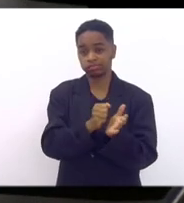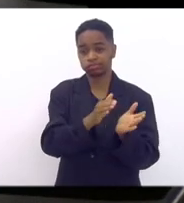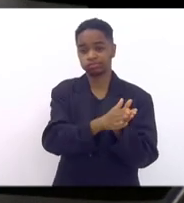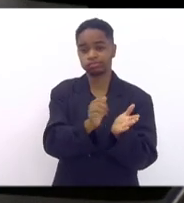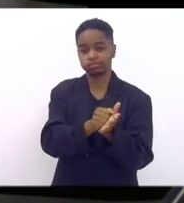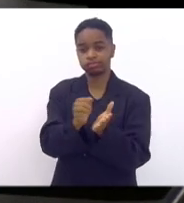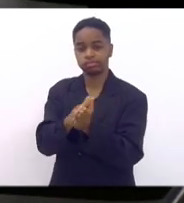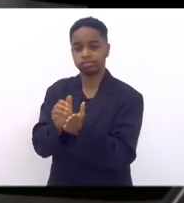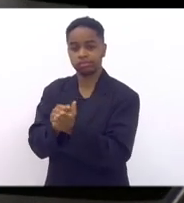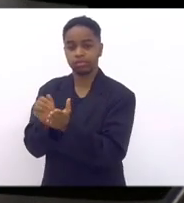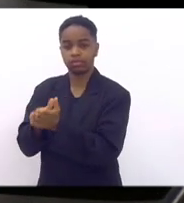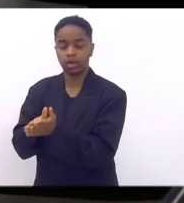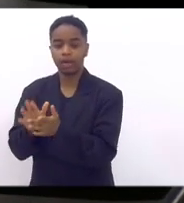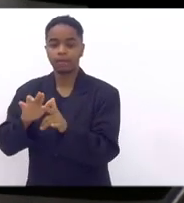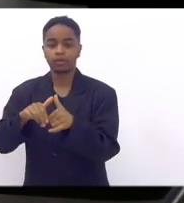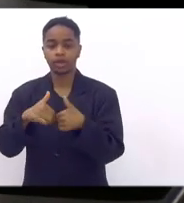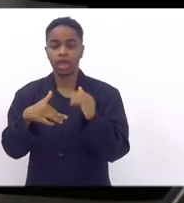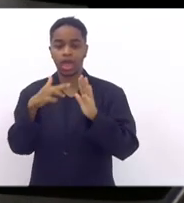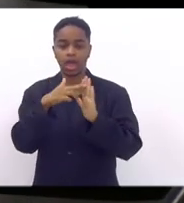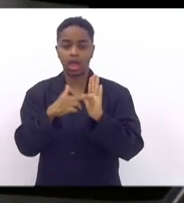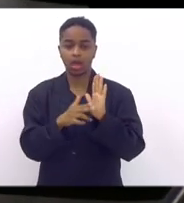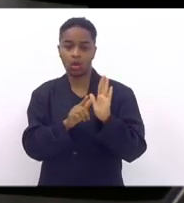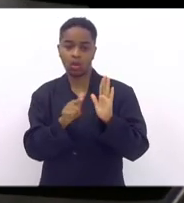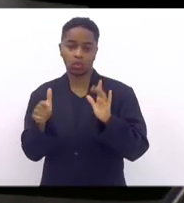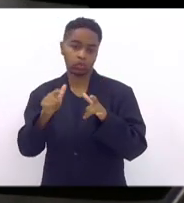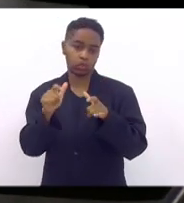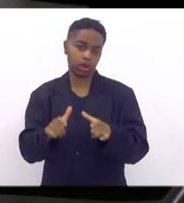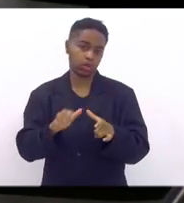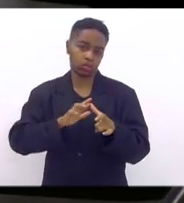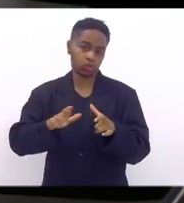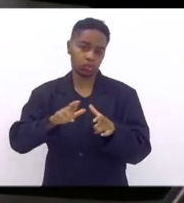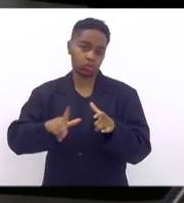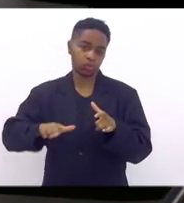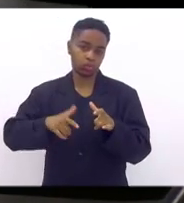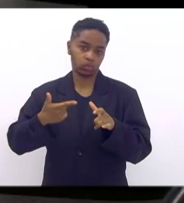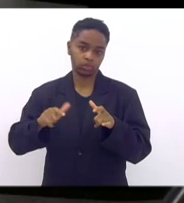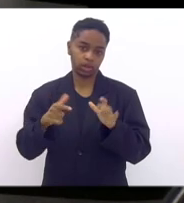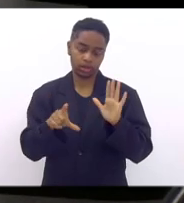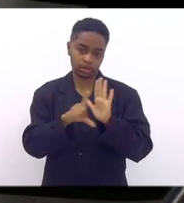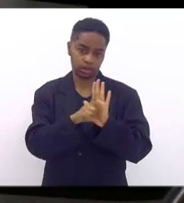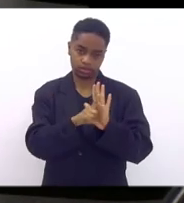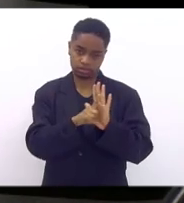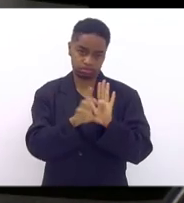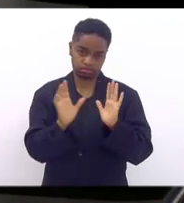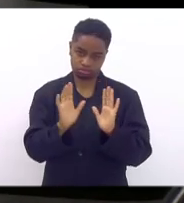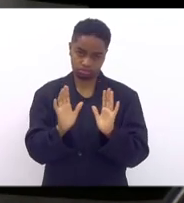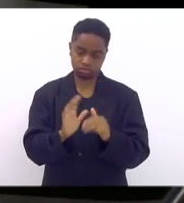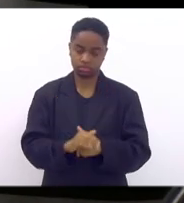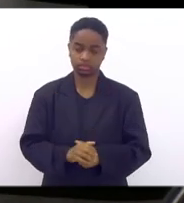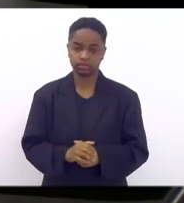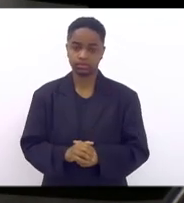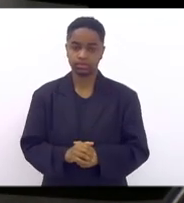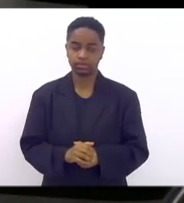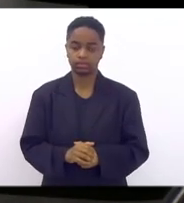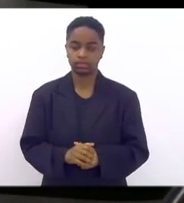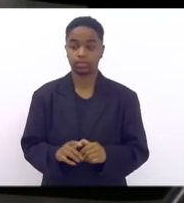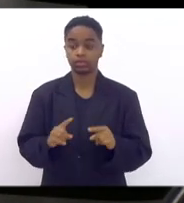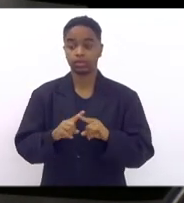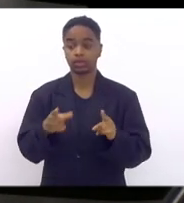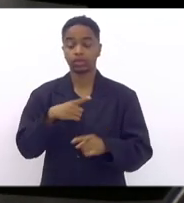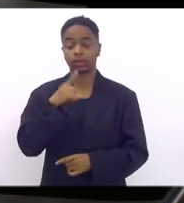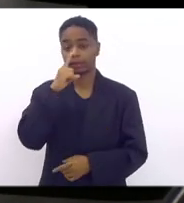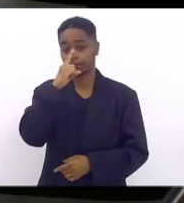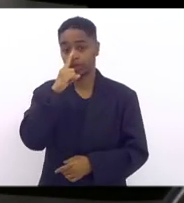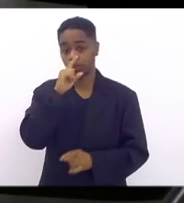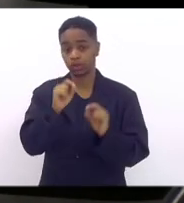função de uma Norma de outro ente que não é uma Norma legal né uma eh uma Norma infralegal eh eh eu corro risco de tá